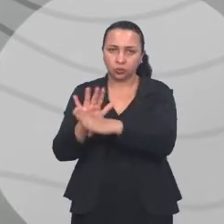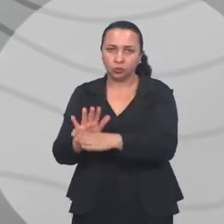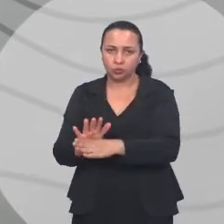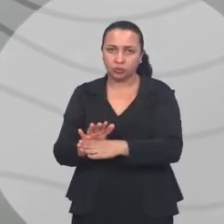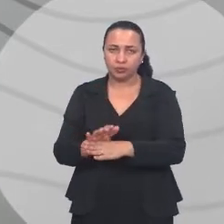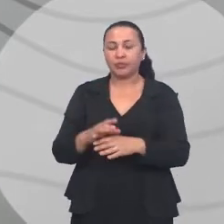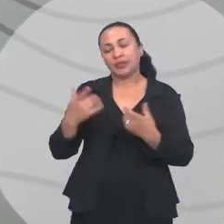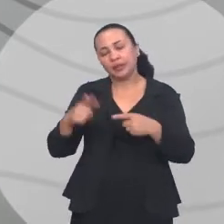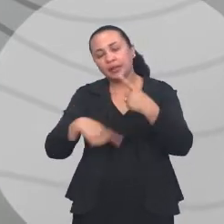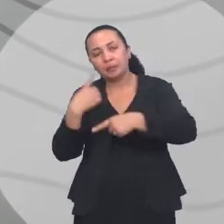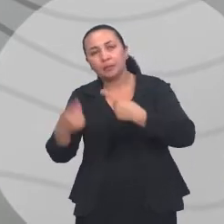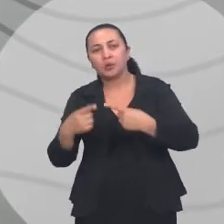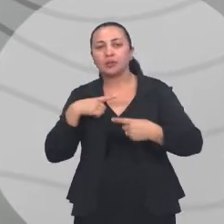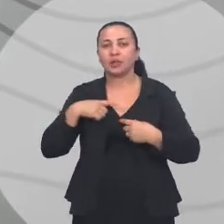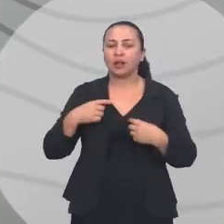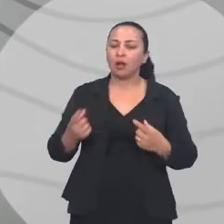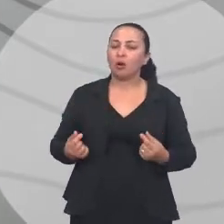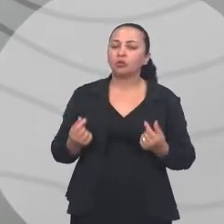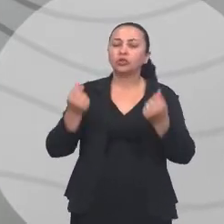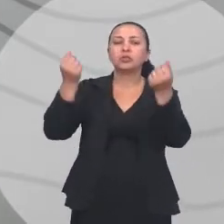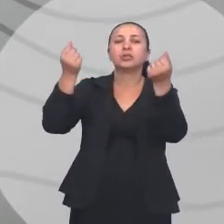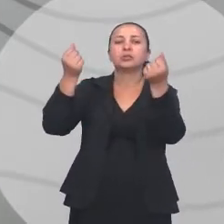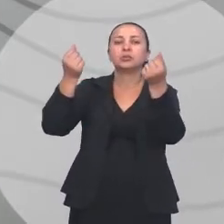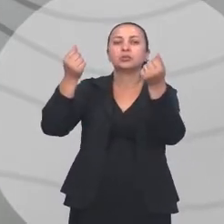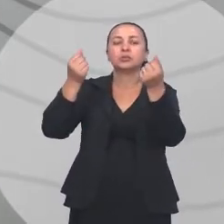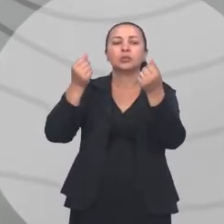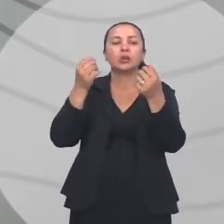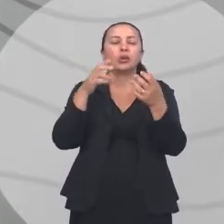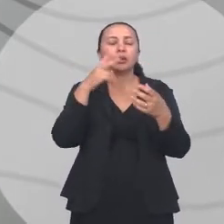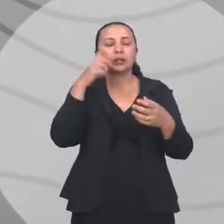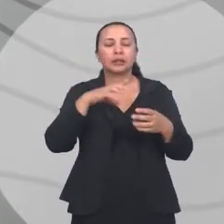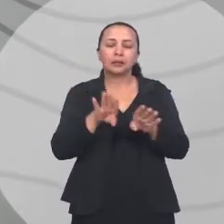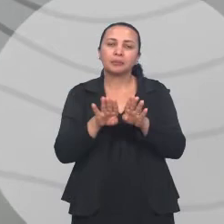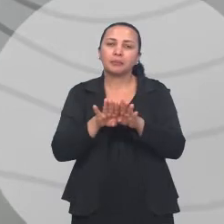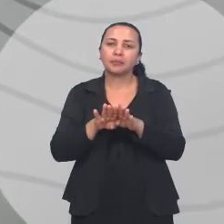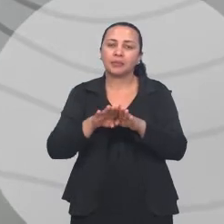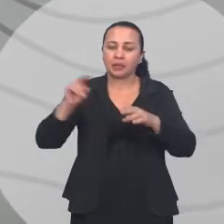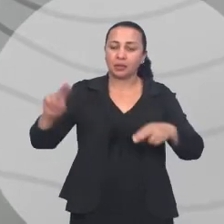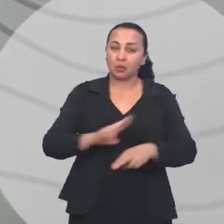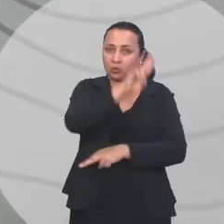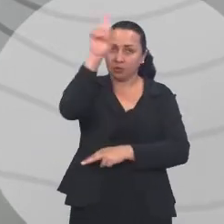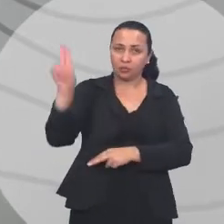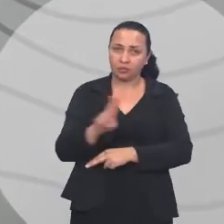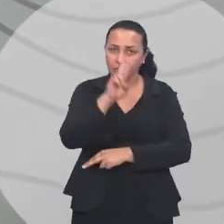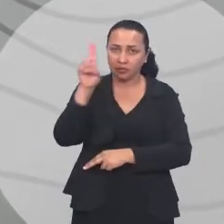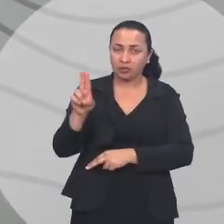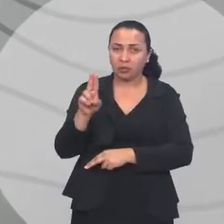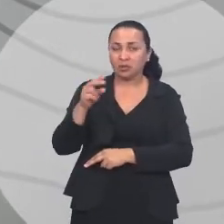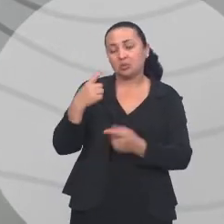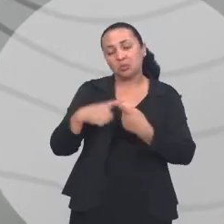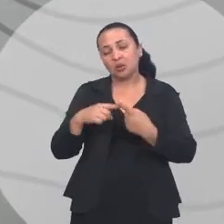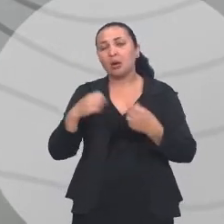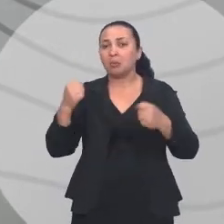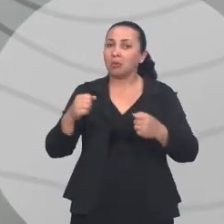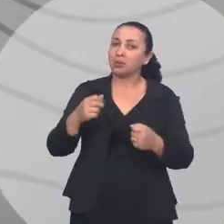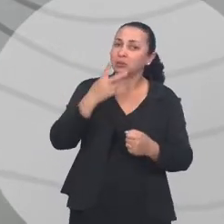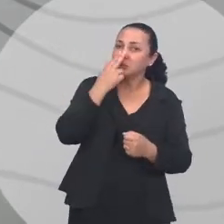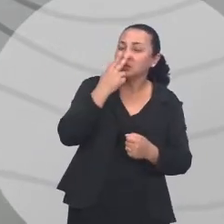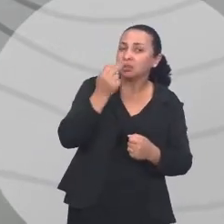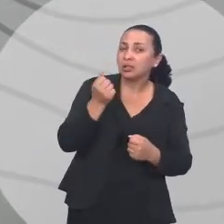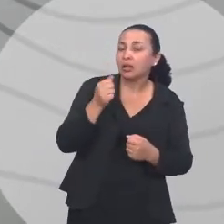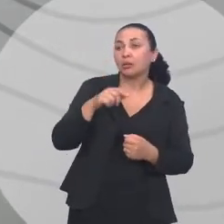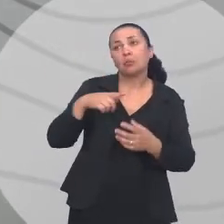das condições orçamentárias da universidade das condições financeiras né porque pode parecer uma coisa